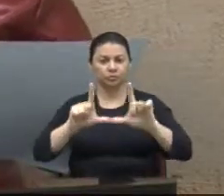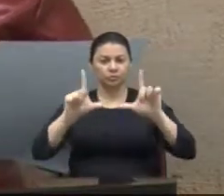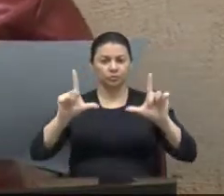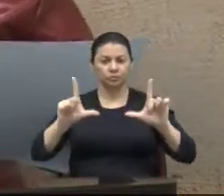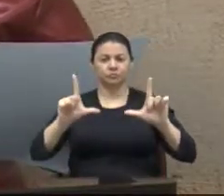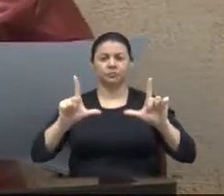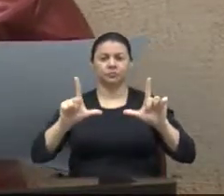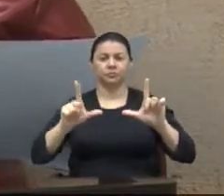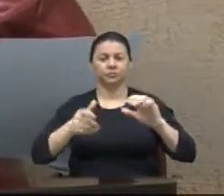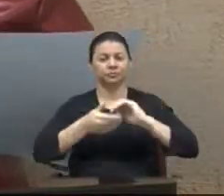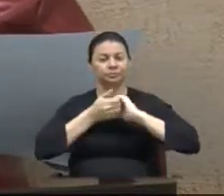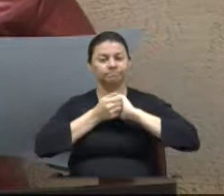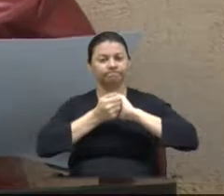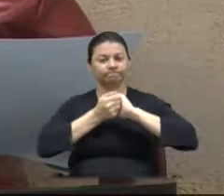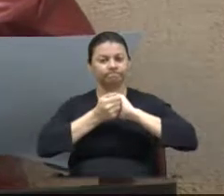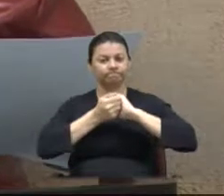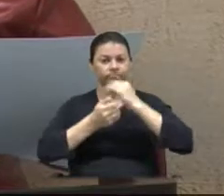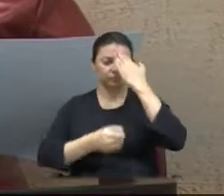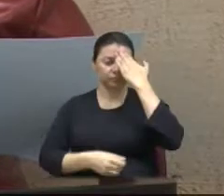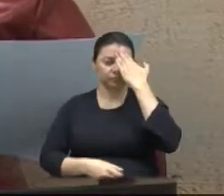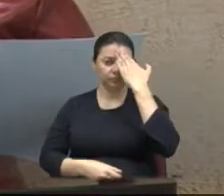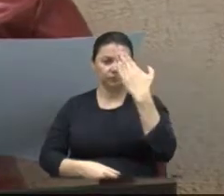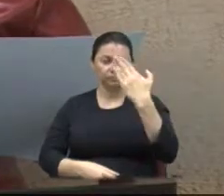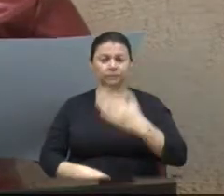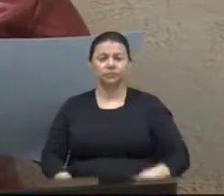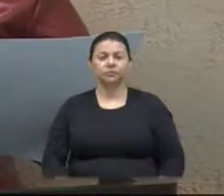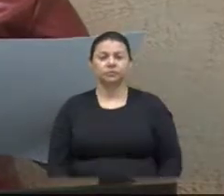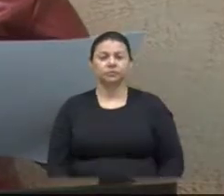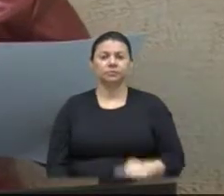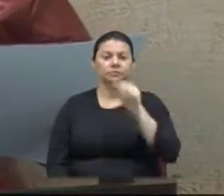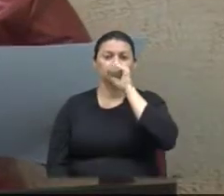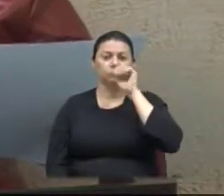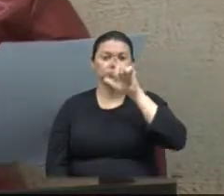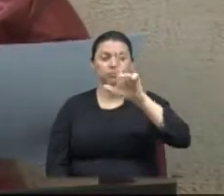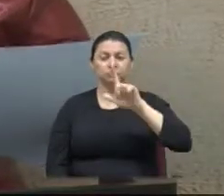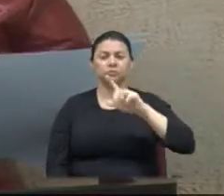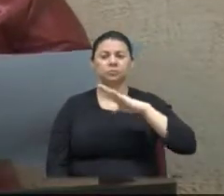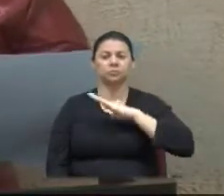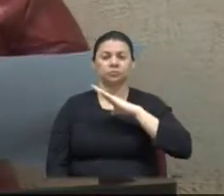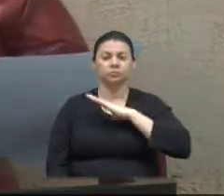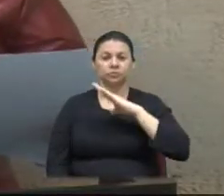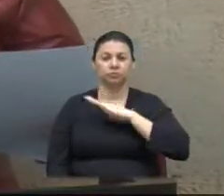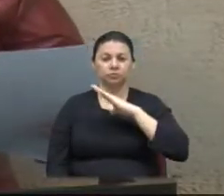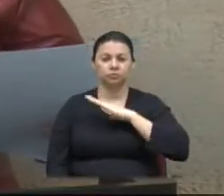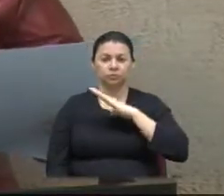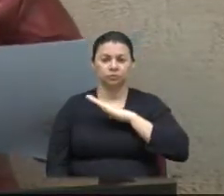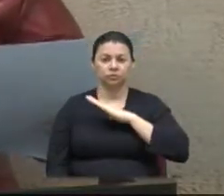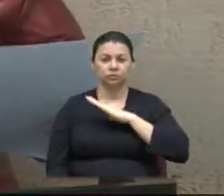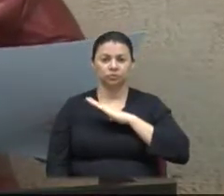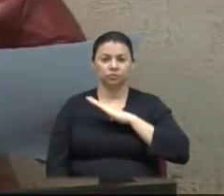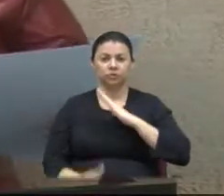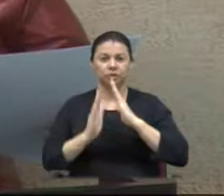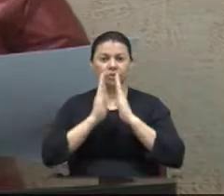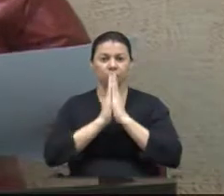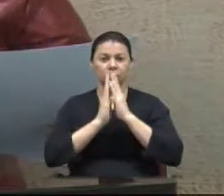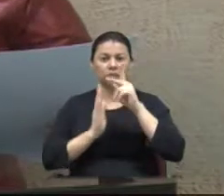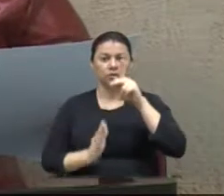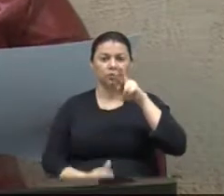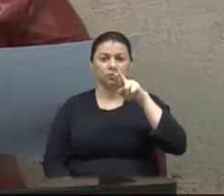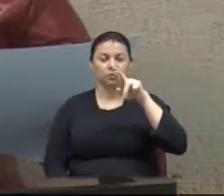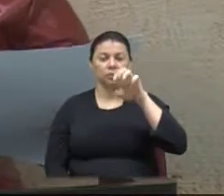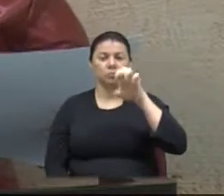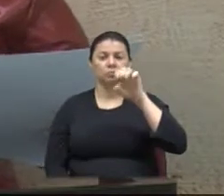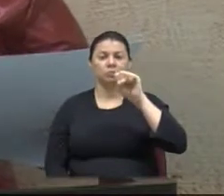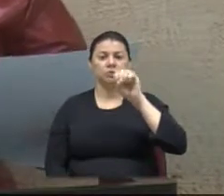ea medalha de mérito cívico 15 de setembro ordem de tatuibi a igreja presbiteriana de primeira artigo 1º que é